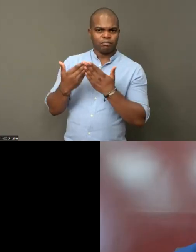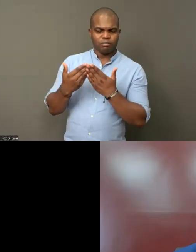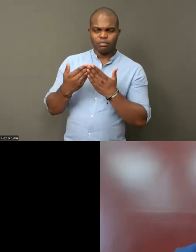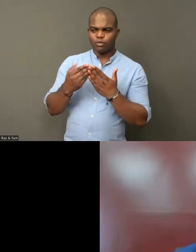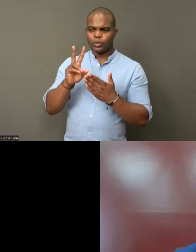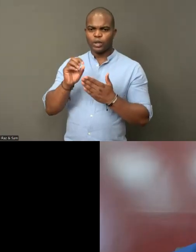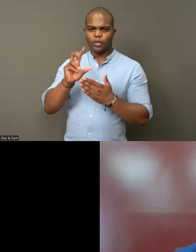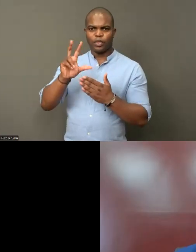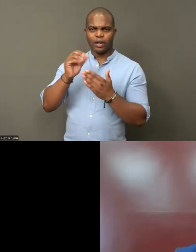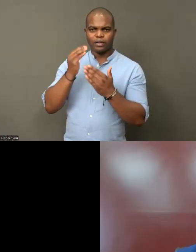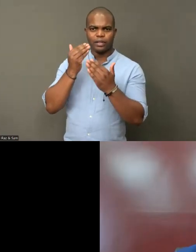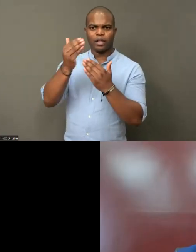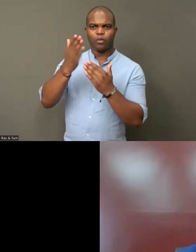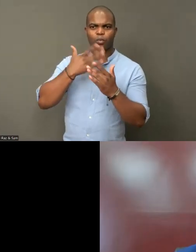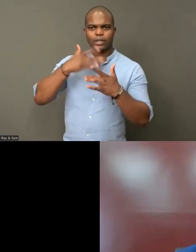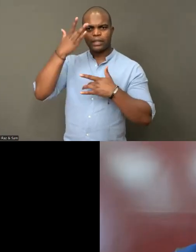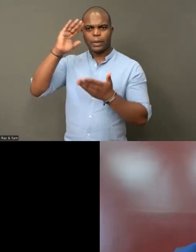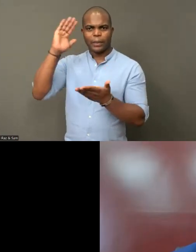Anthony.